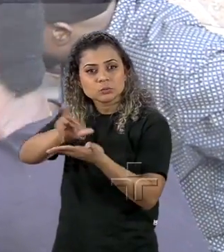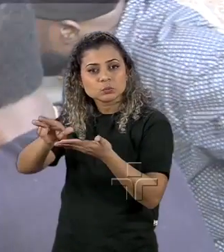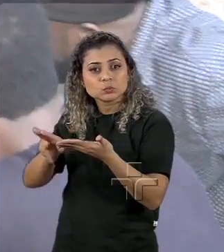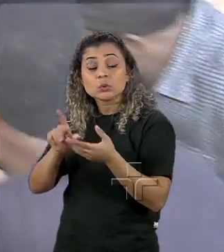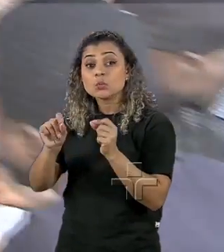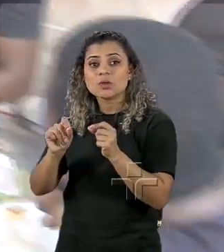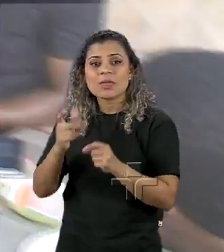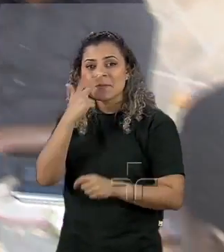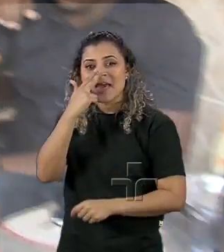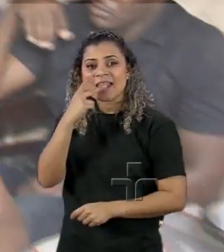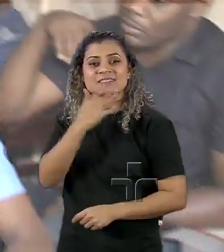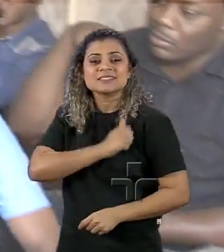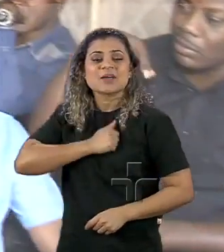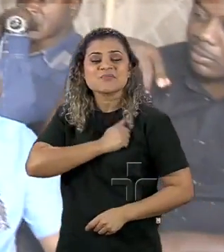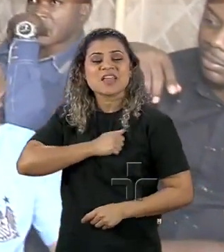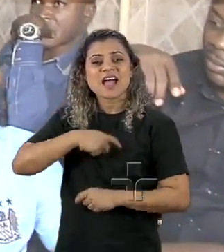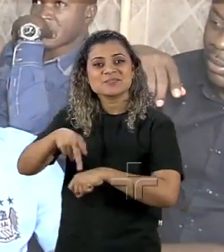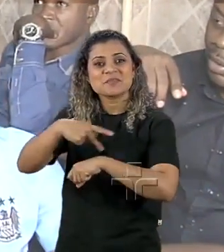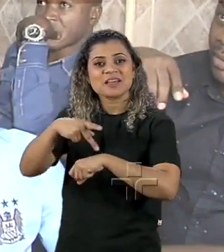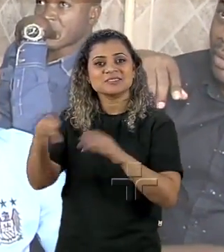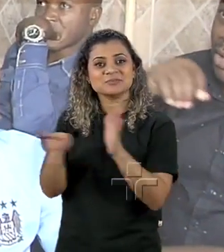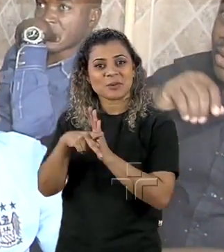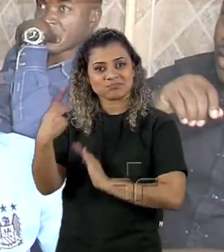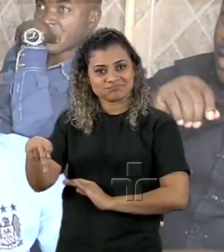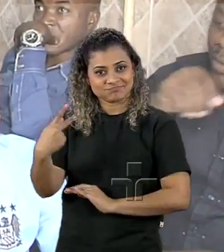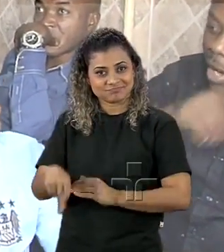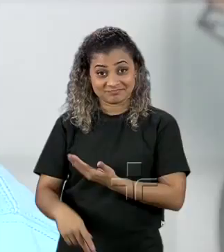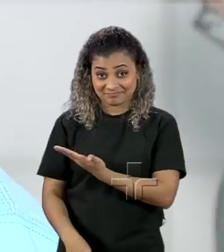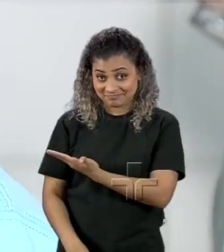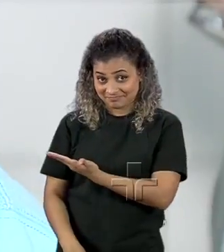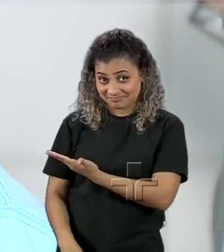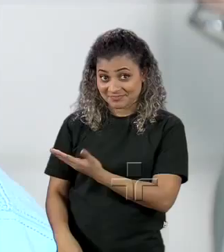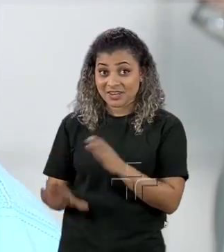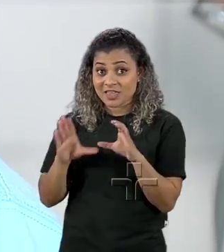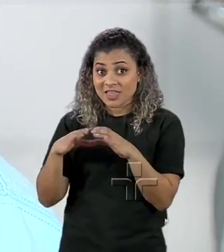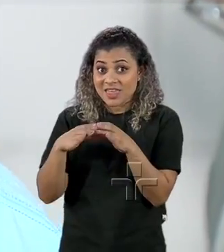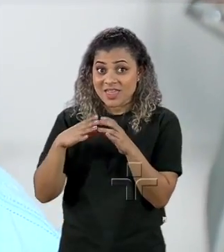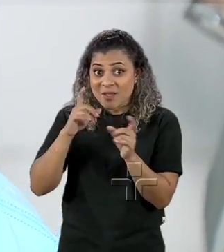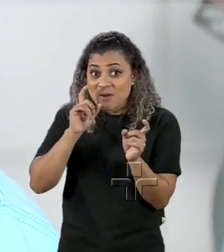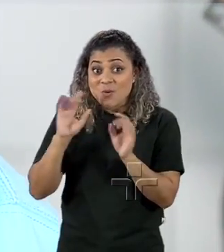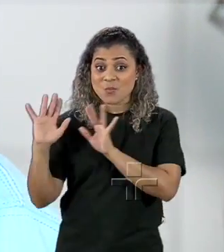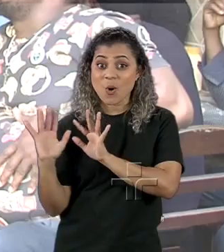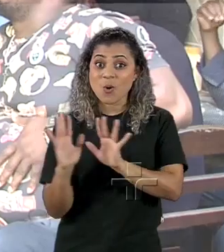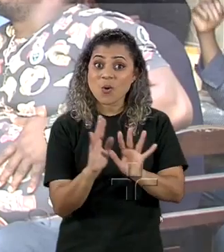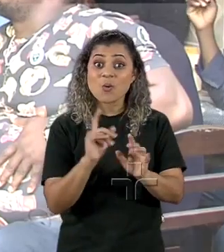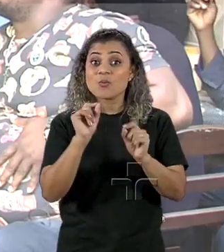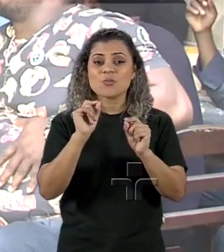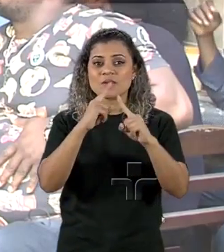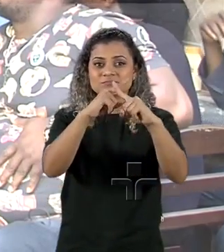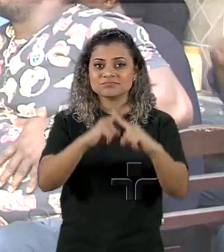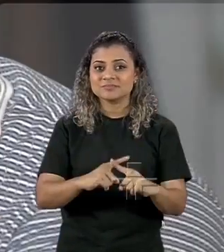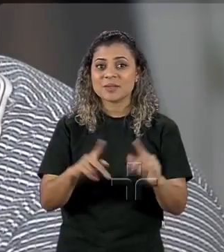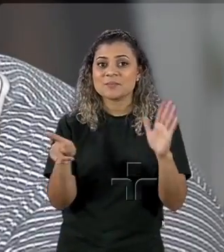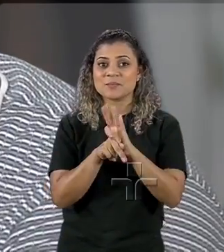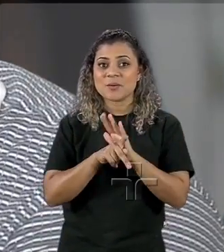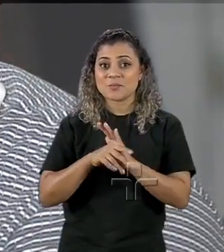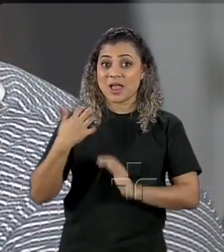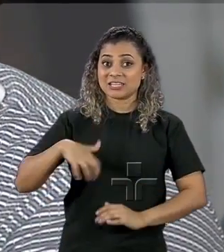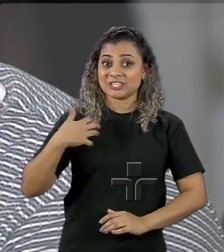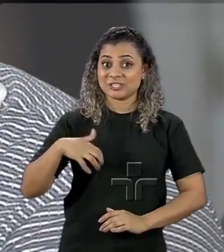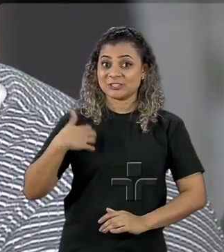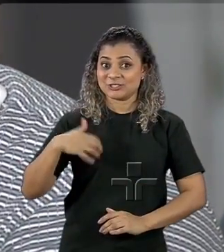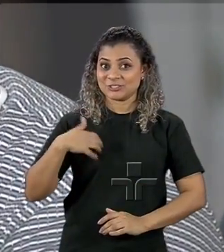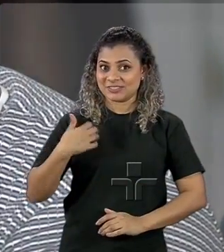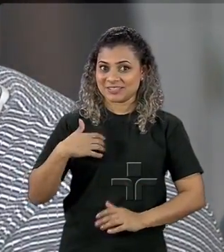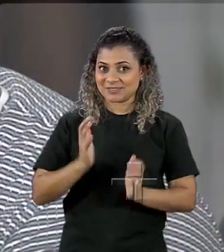A torcida nigeriana se reuniu nesse bar no centro da capital paulista para assistir ao confronto decisivo contra a Argentina. Durante o